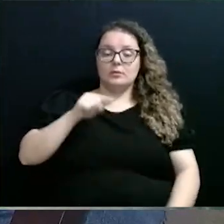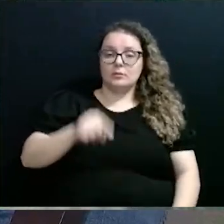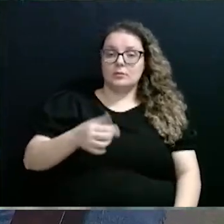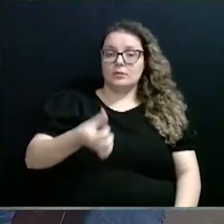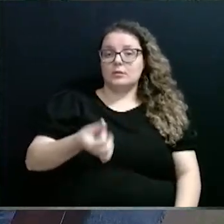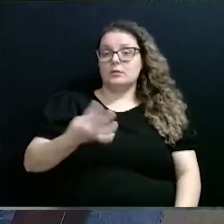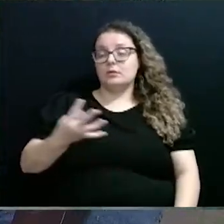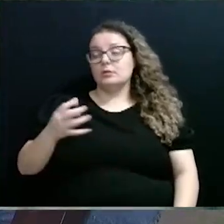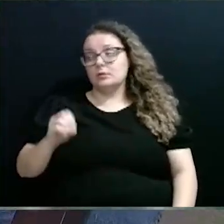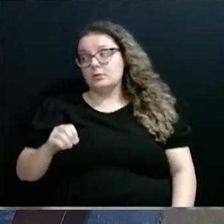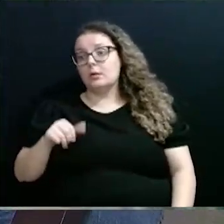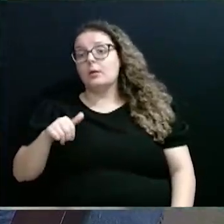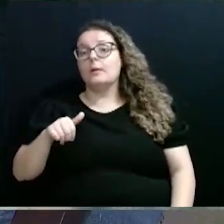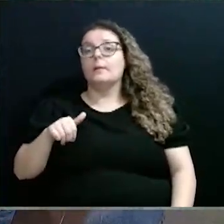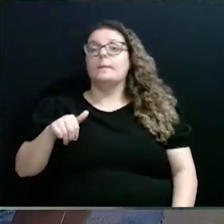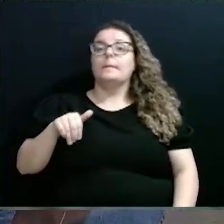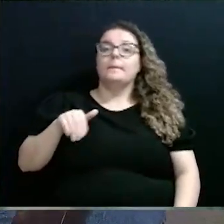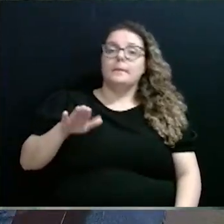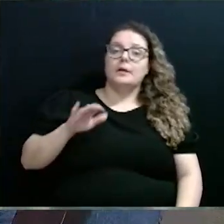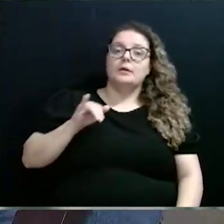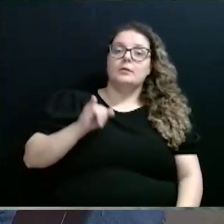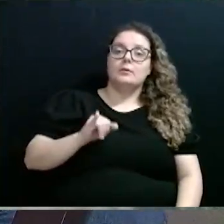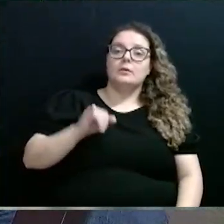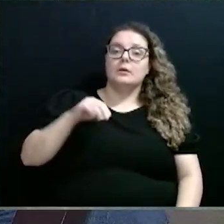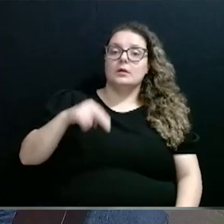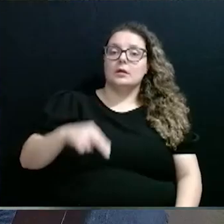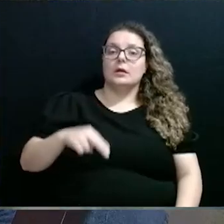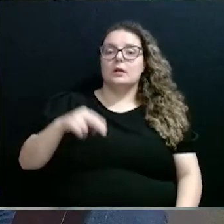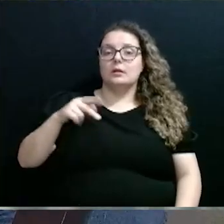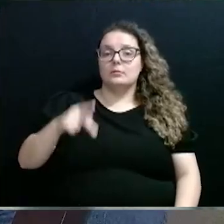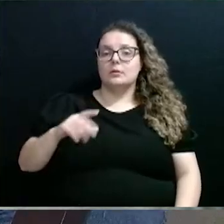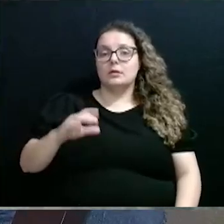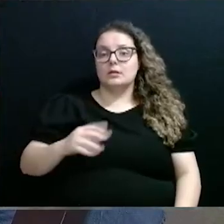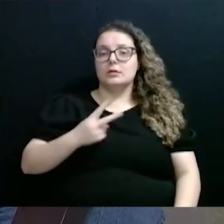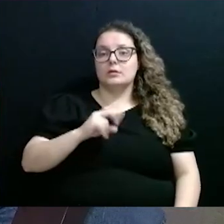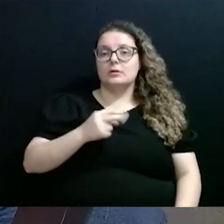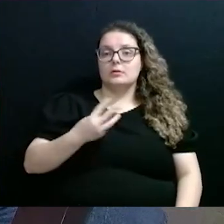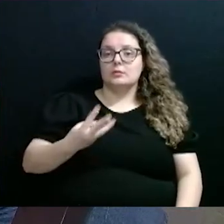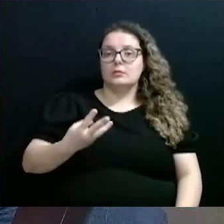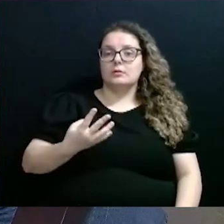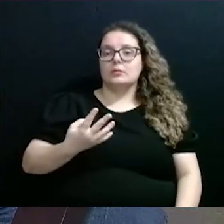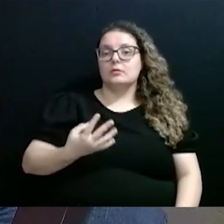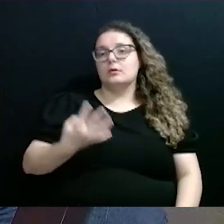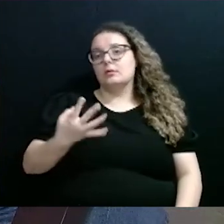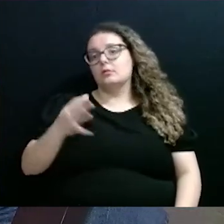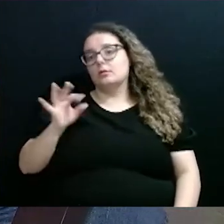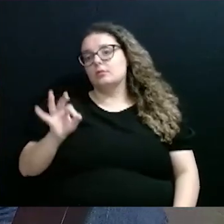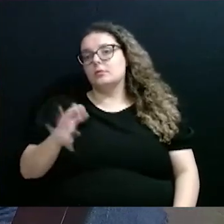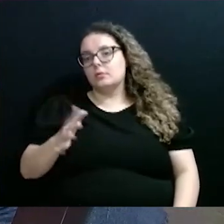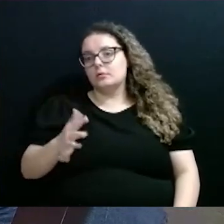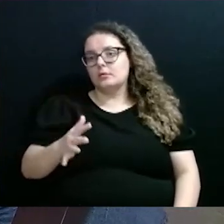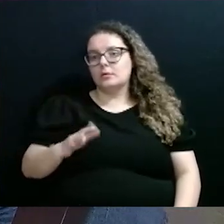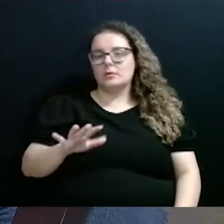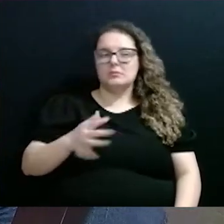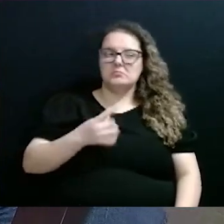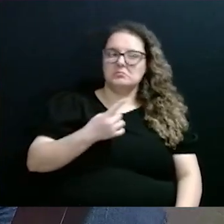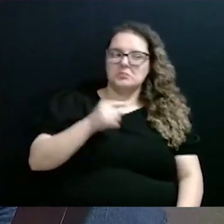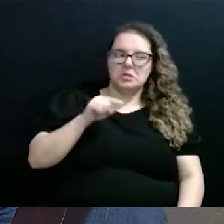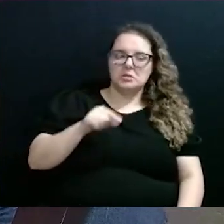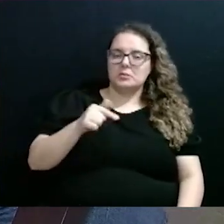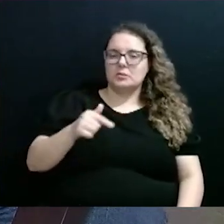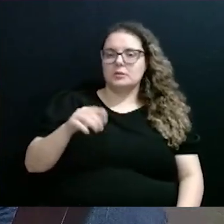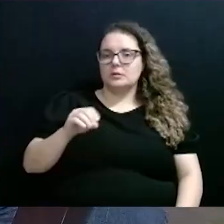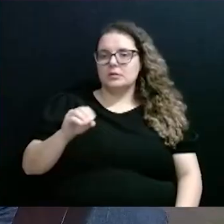2.640, mais o INPC de 2023 foi mais ou menos 4%. Então isso vai dar 1.700 e